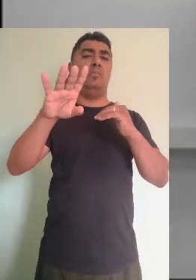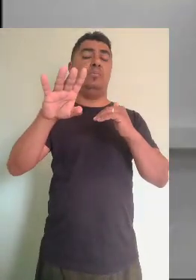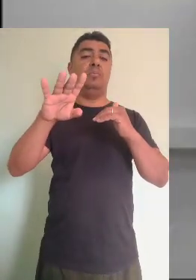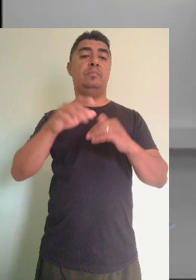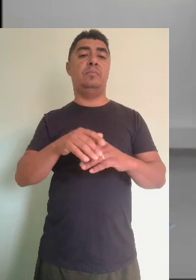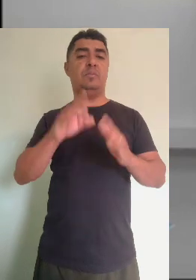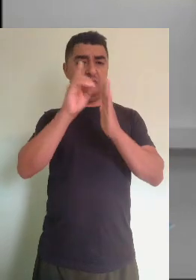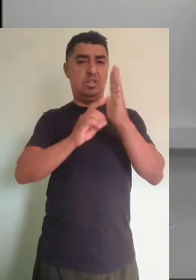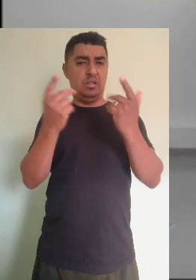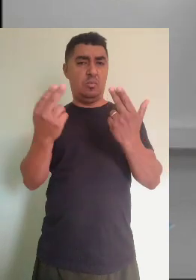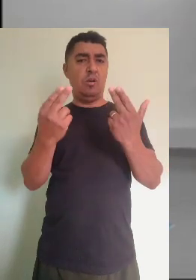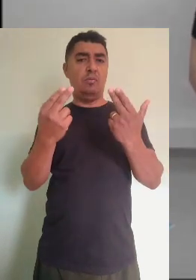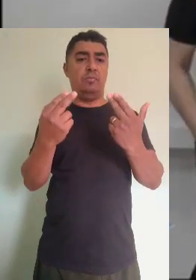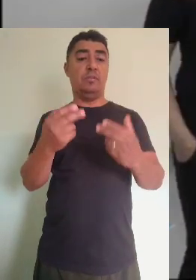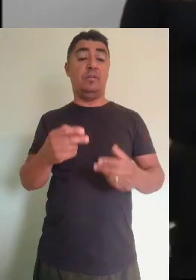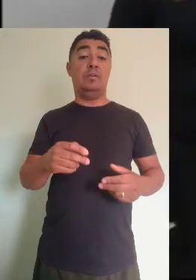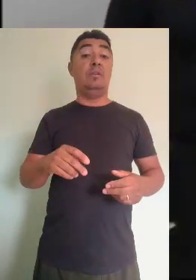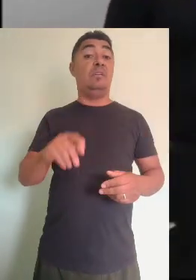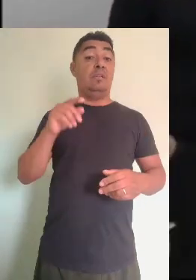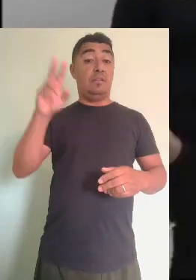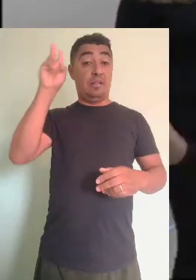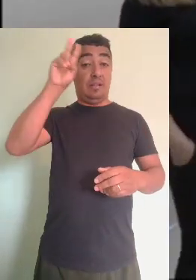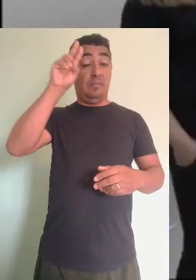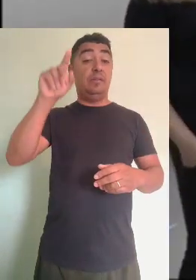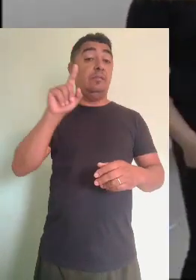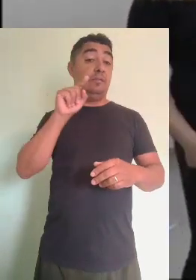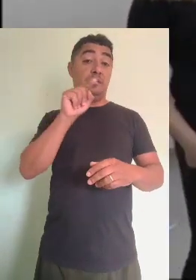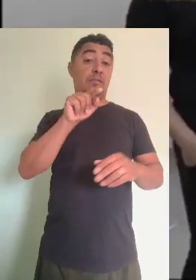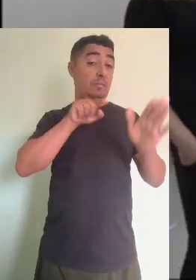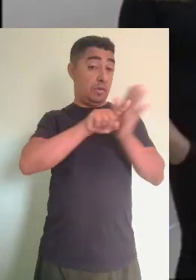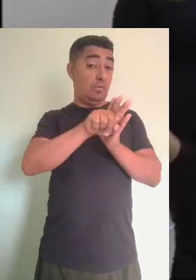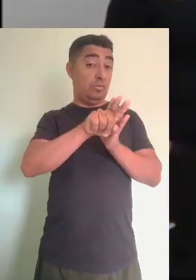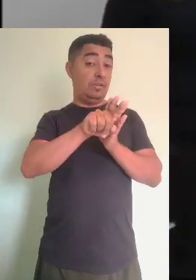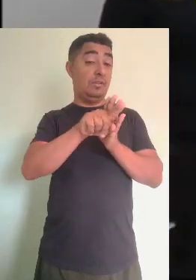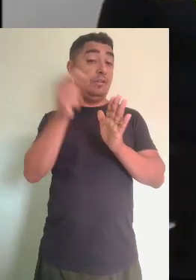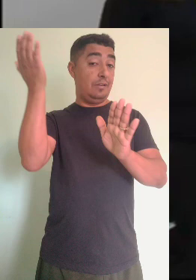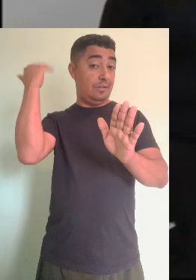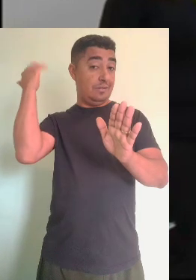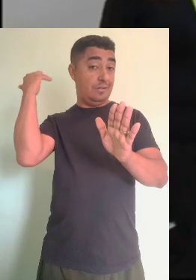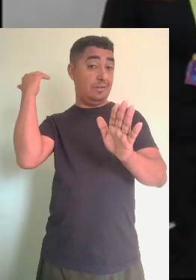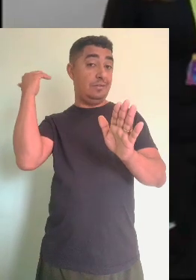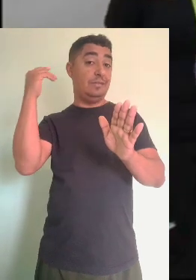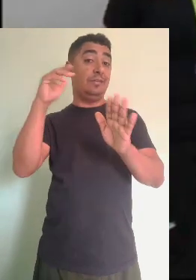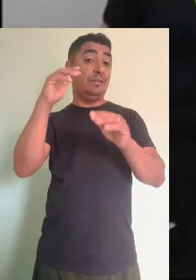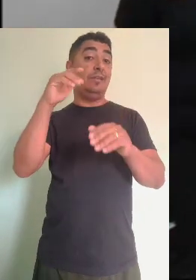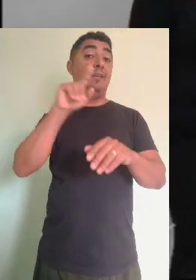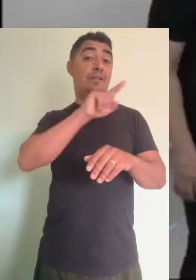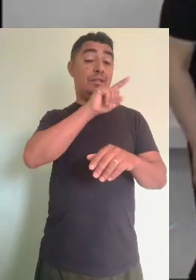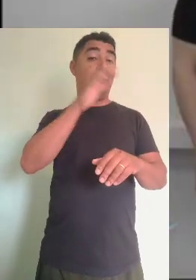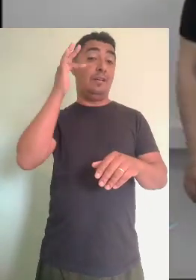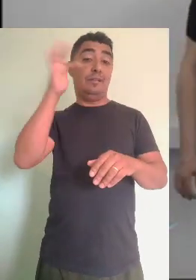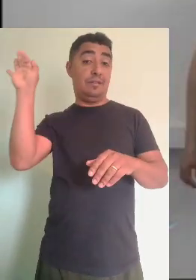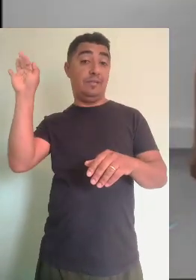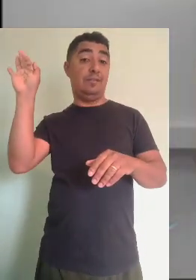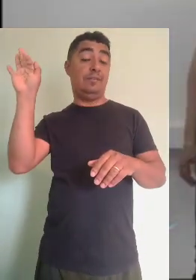e do Cidadão, aquela que foi construída lá na França, e não exatamente como hoje a gente tem esse pensamento. Beleza? Essa é a